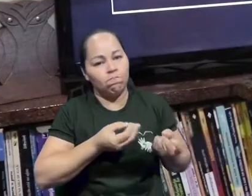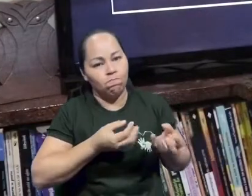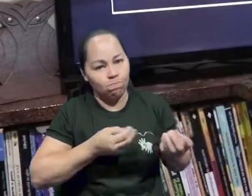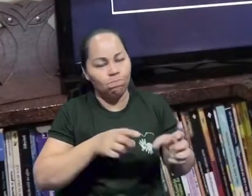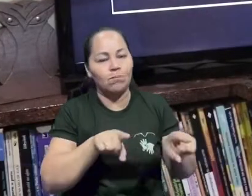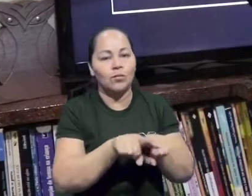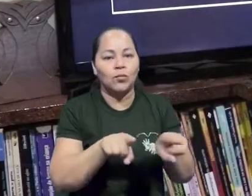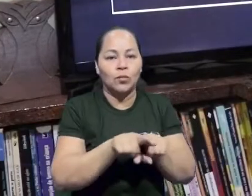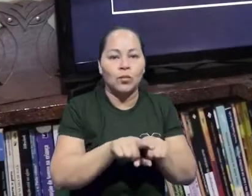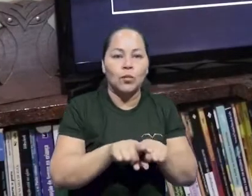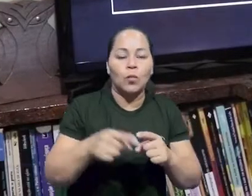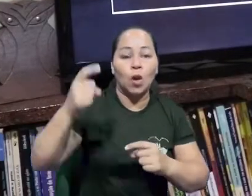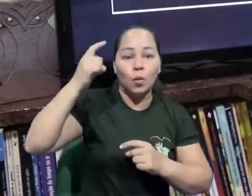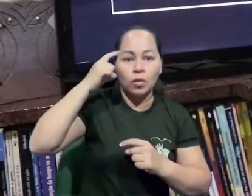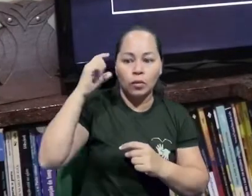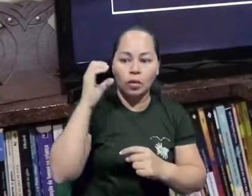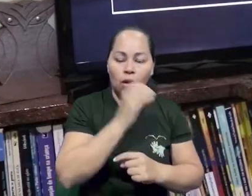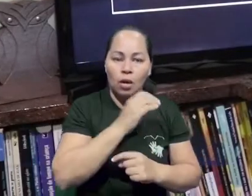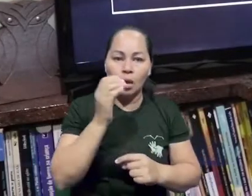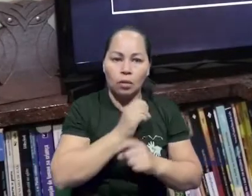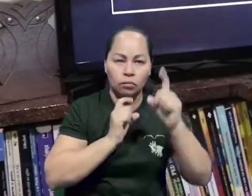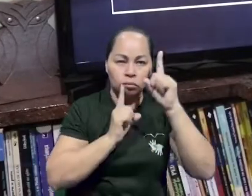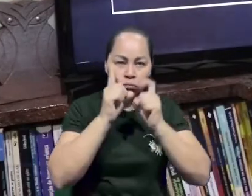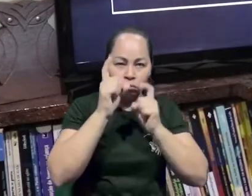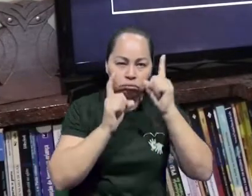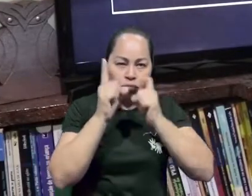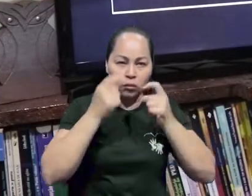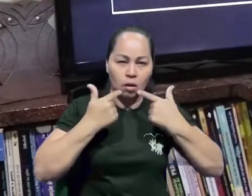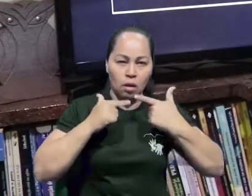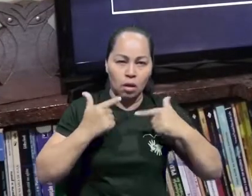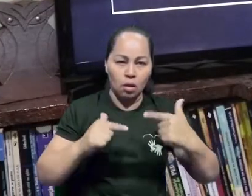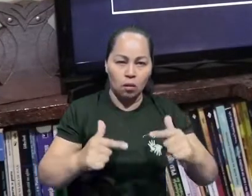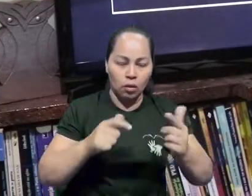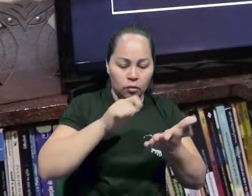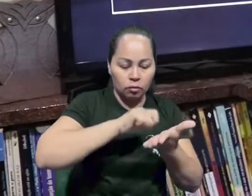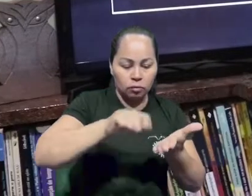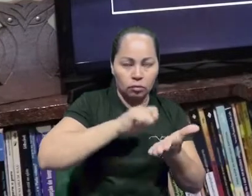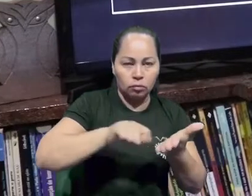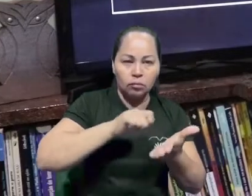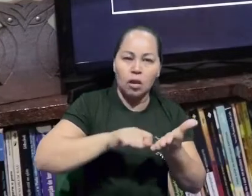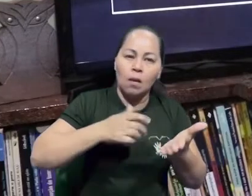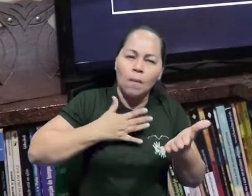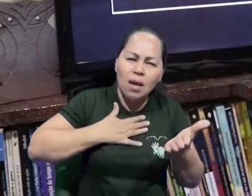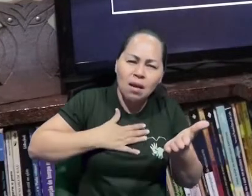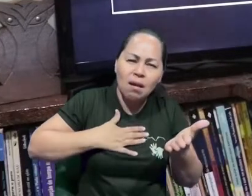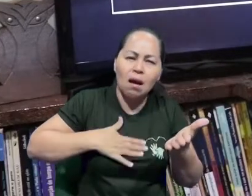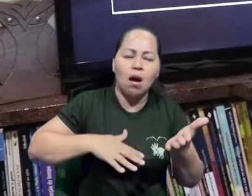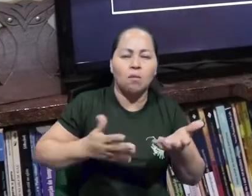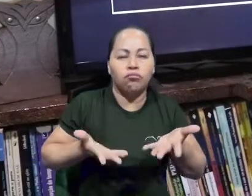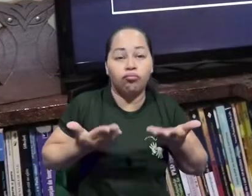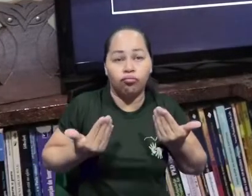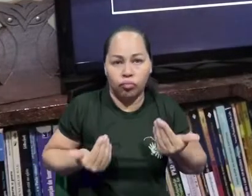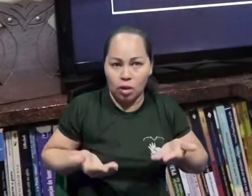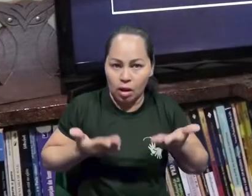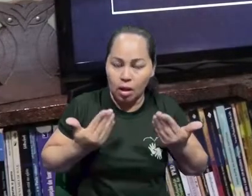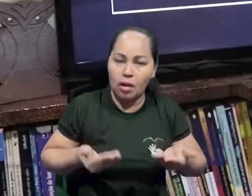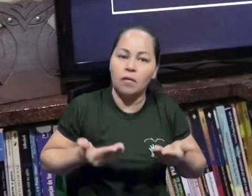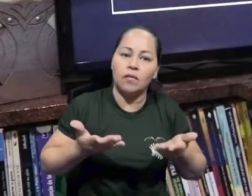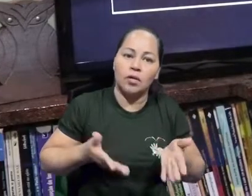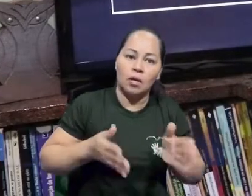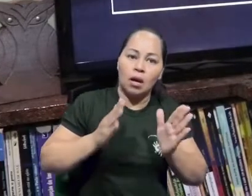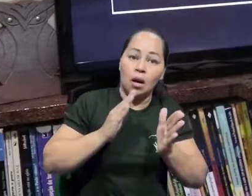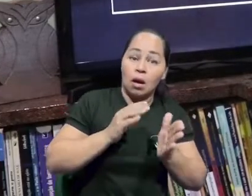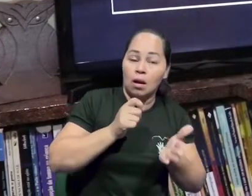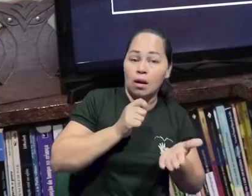DI leve, né? Aqui, pensamento lógico, expressão criativa, linguagem, comunicação escrita. DI leve. Bom